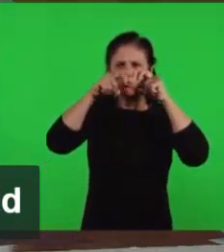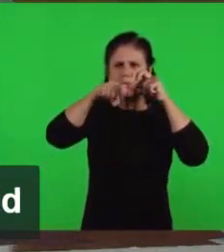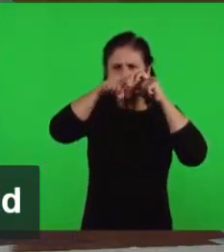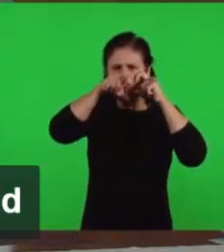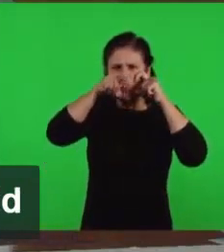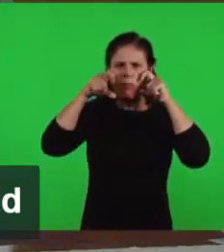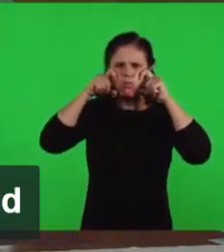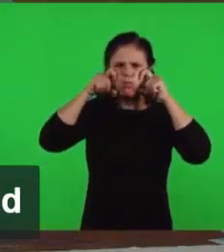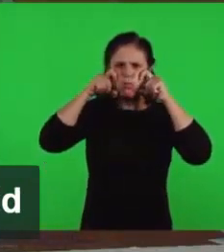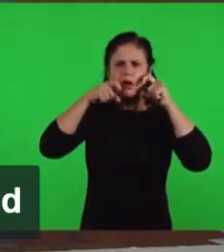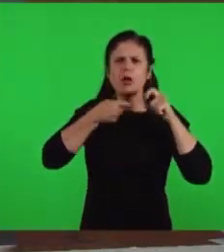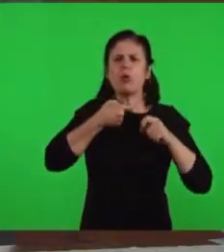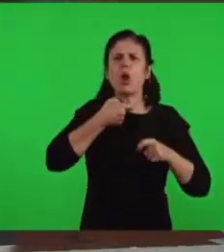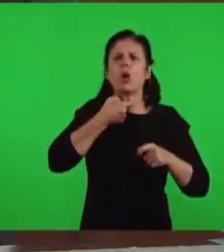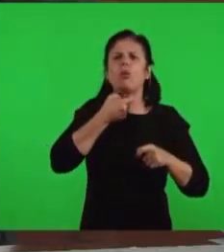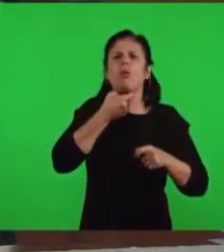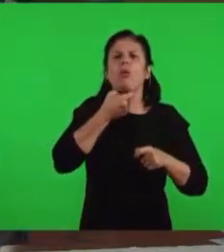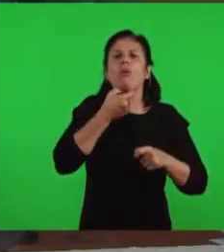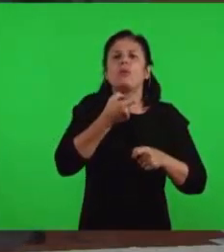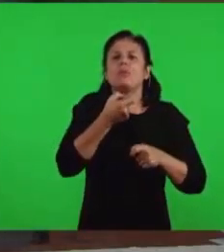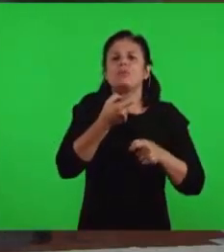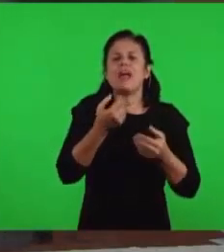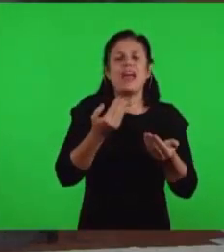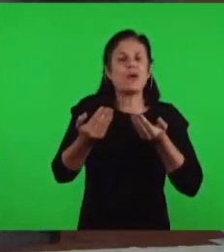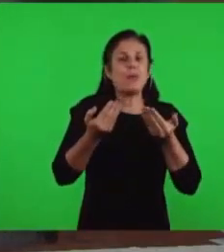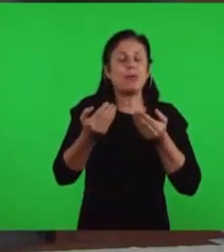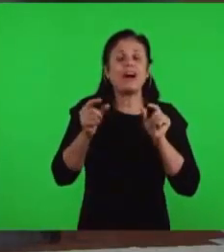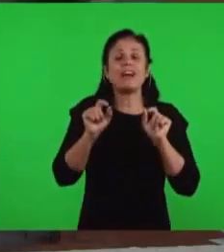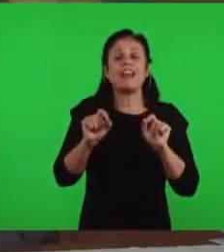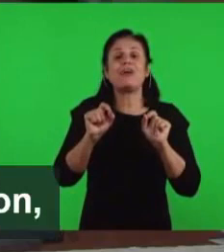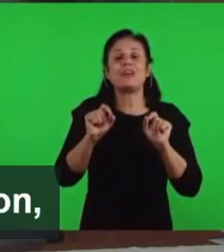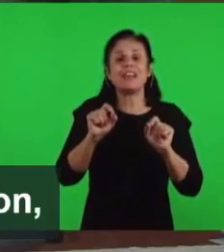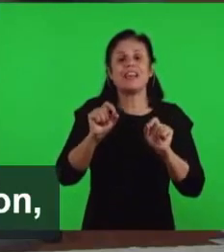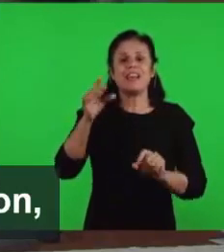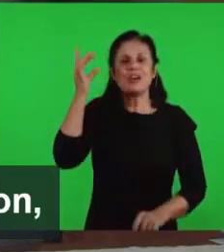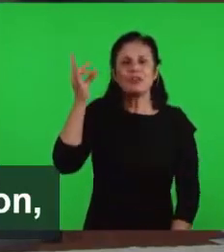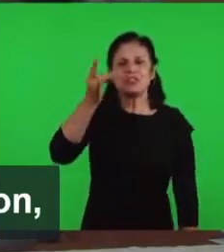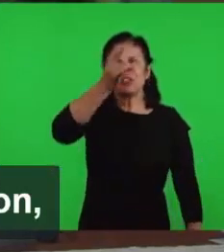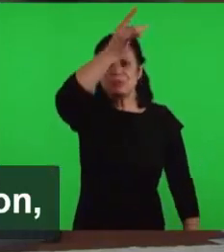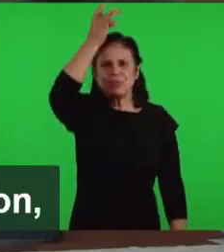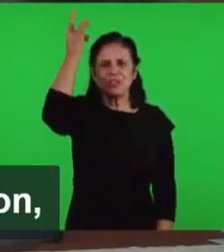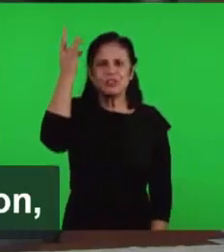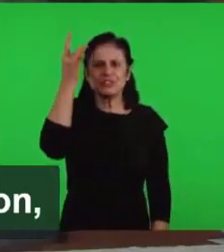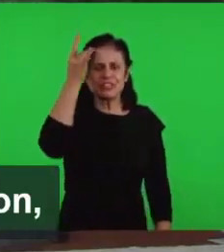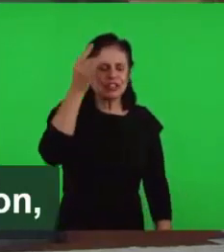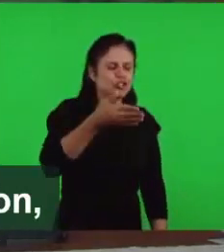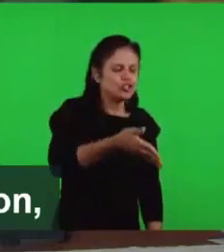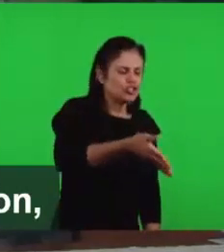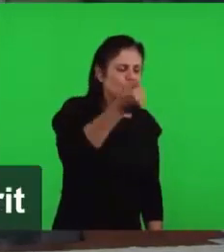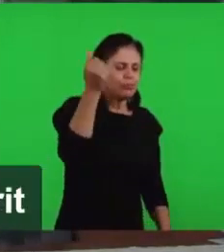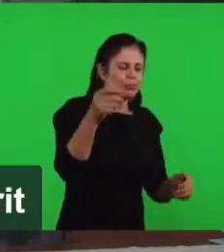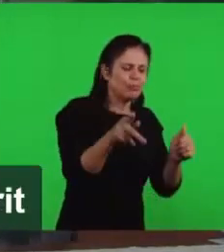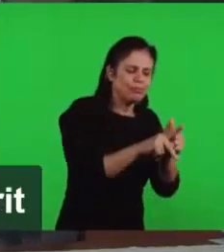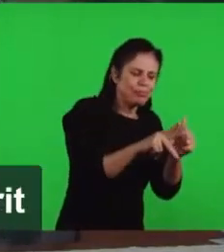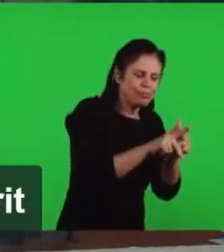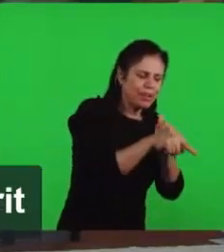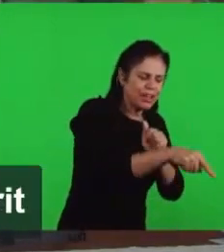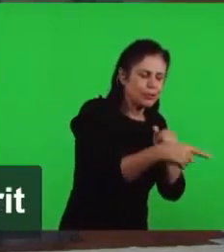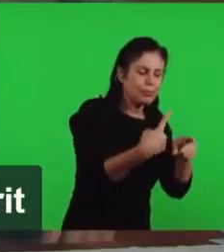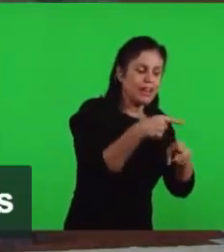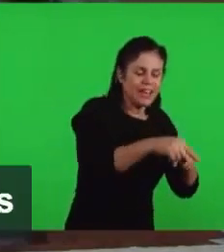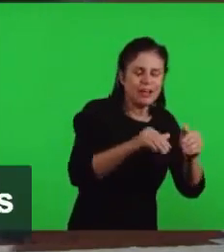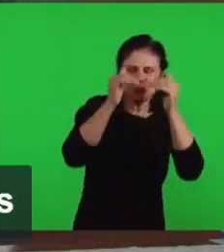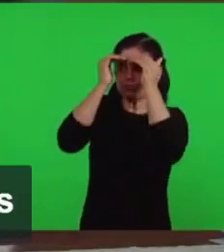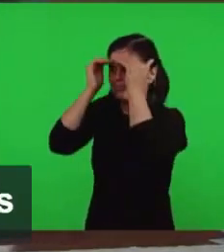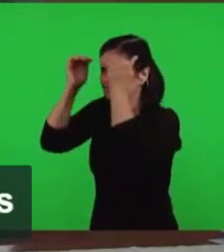Pentecostes ditada foi para Simão bar Jonas aquele que houve a voz da pomba aquele que ouve